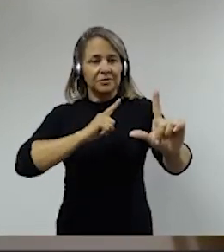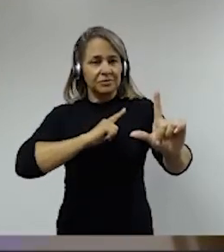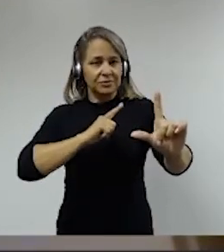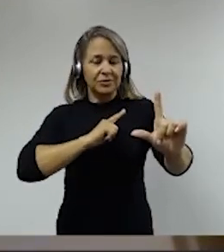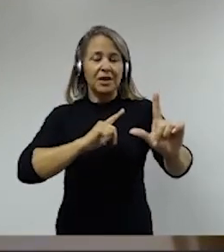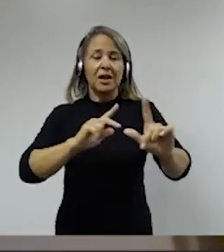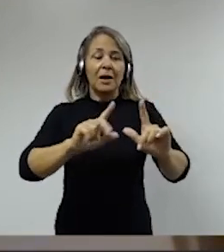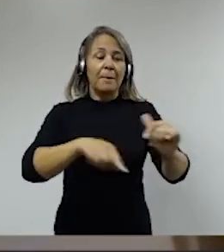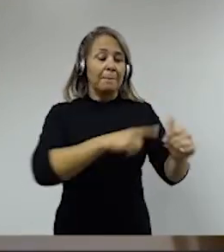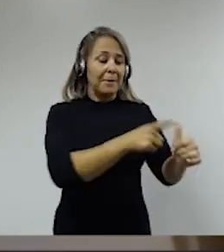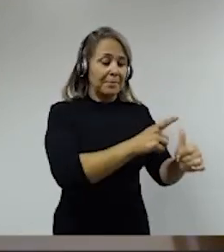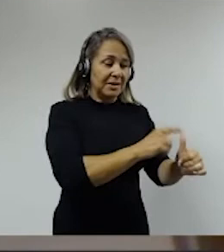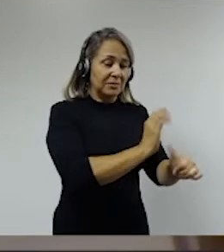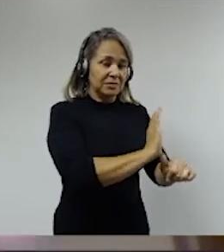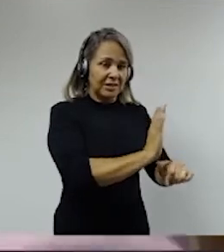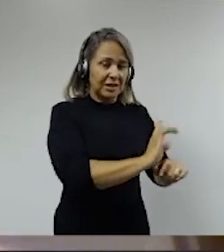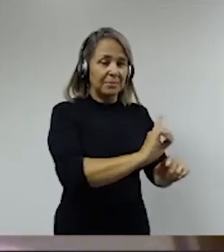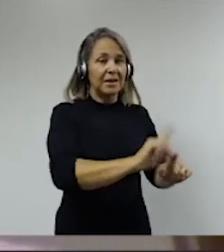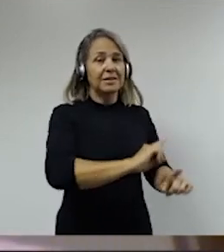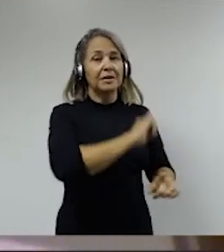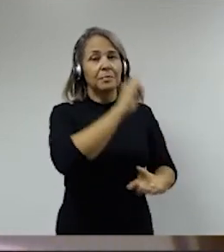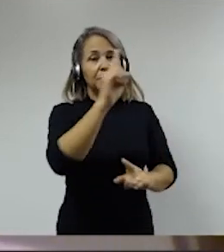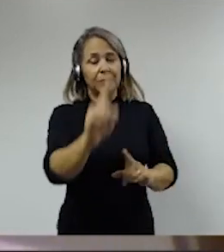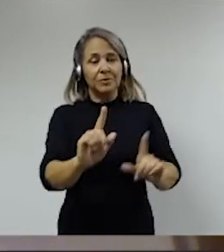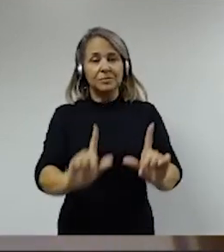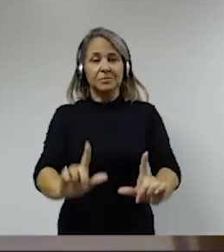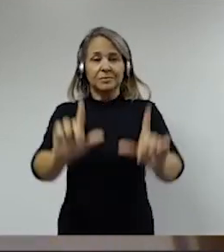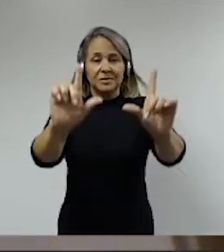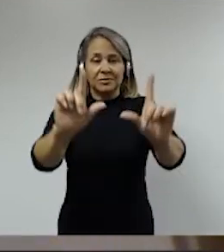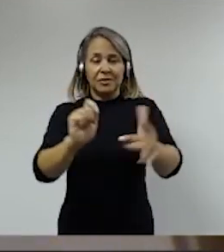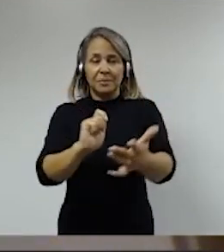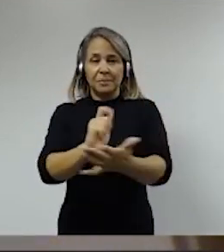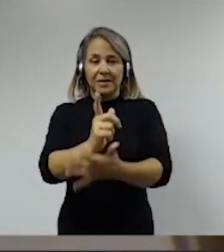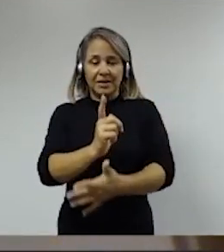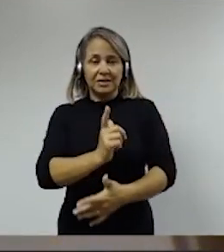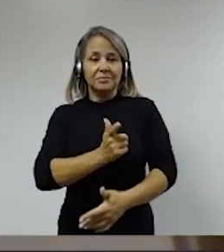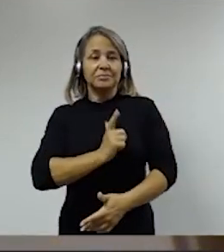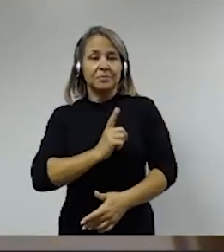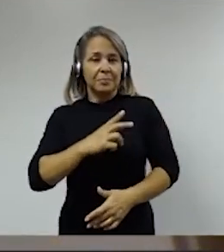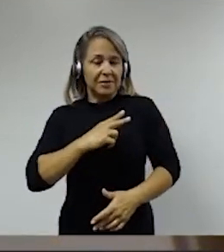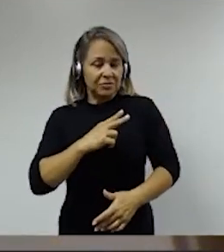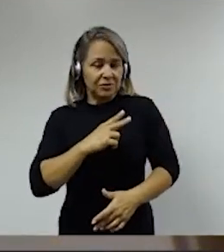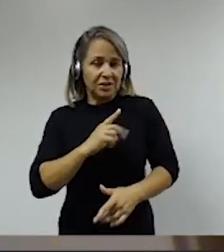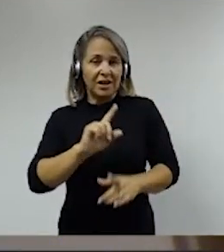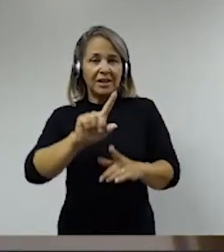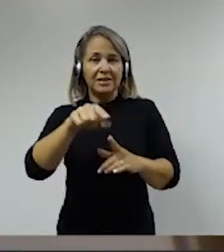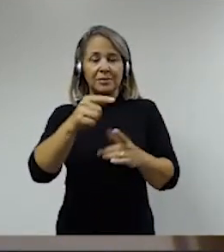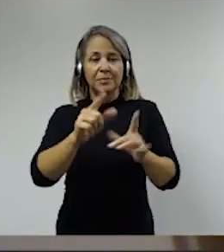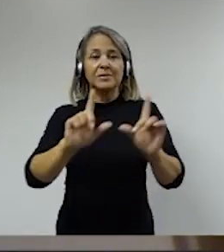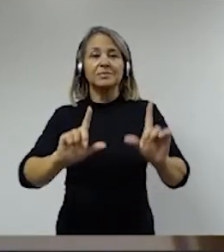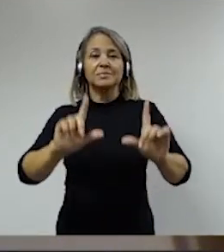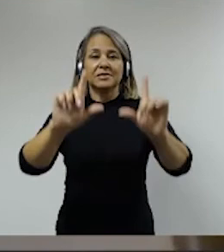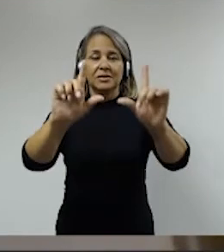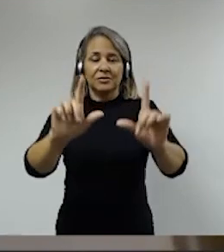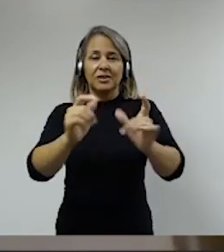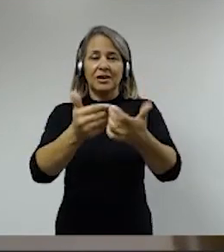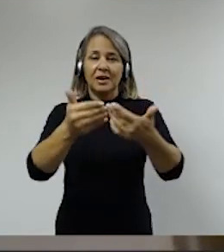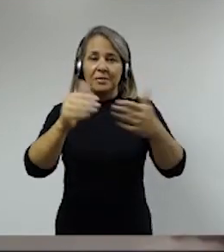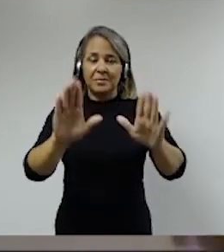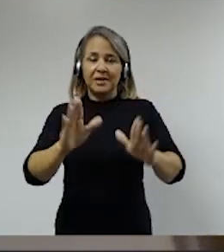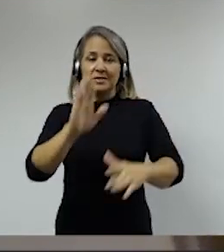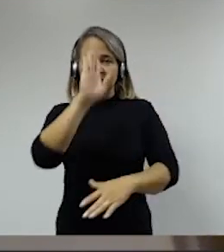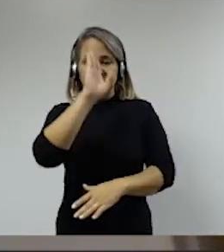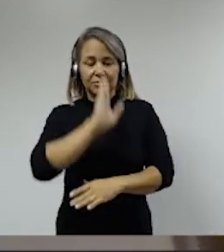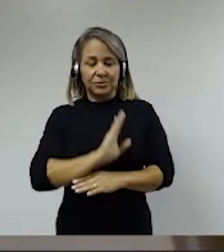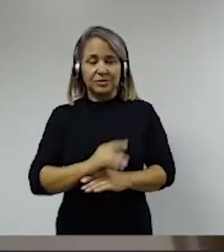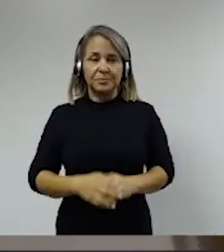para o cinema, depois para a TV paga, eventualmente para o streaming ao mesmo tempo, né? E a pandemia bagunçou isso, porque você